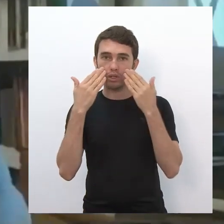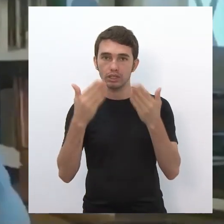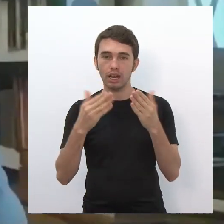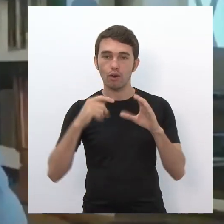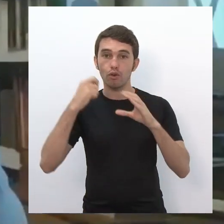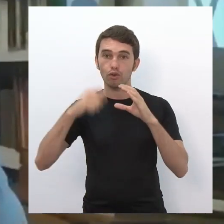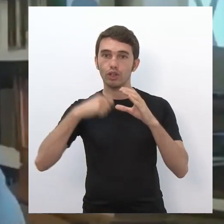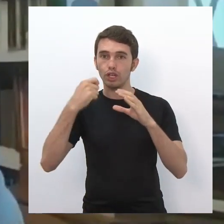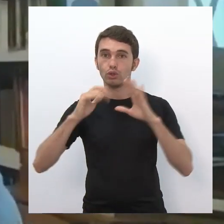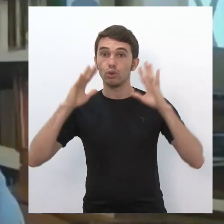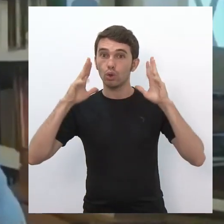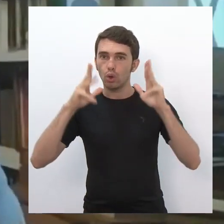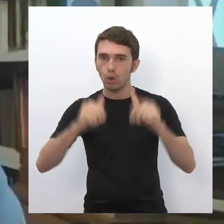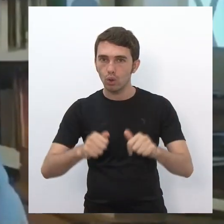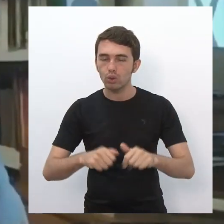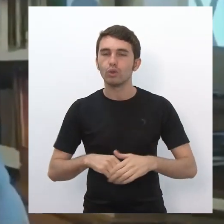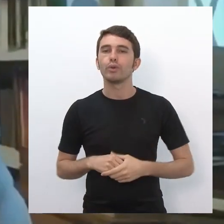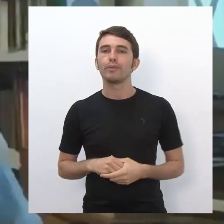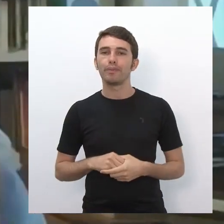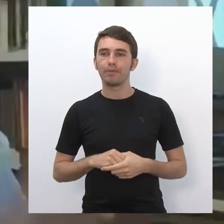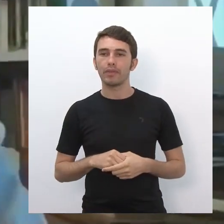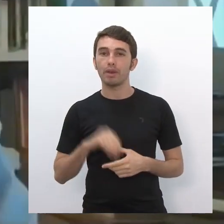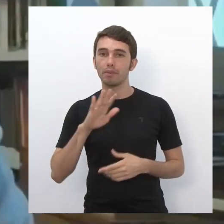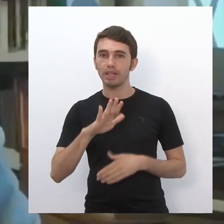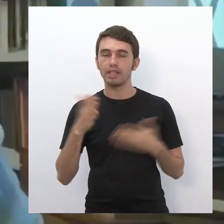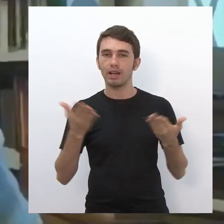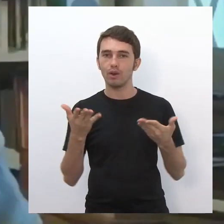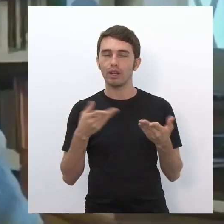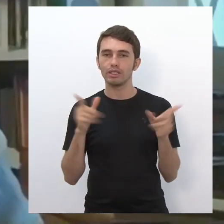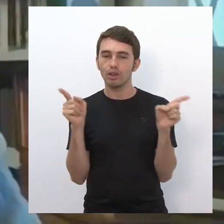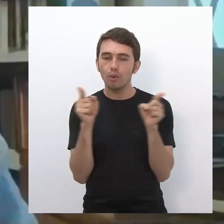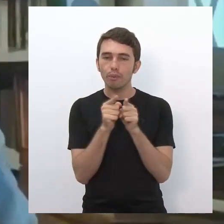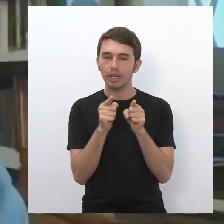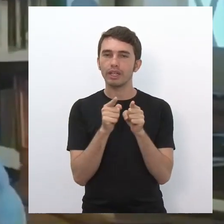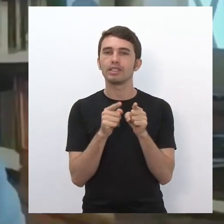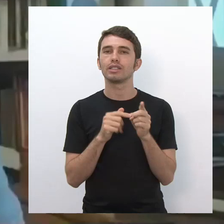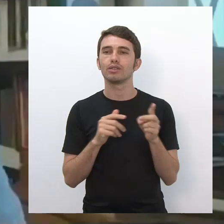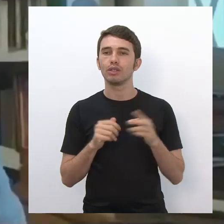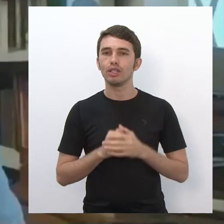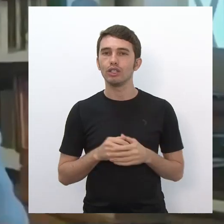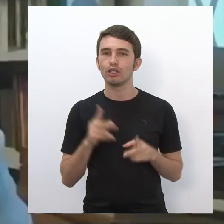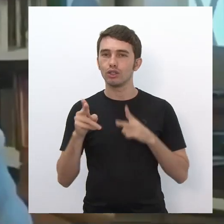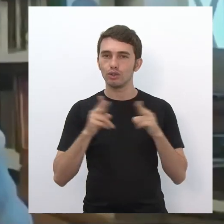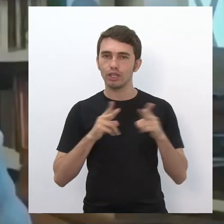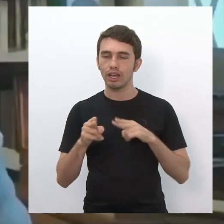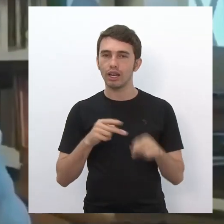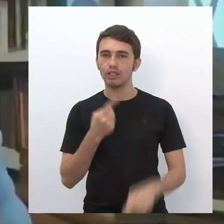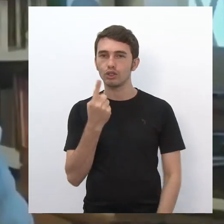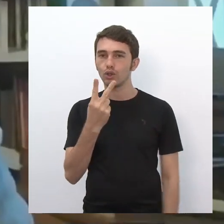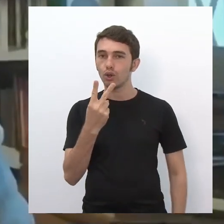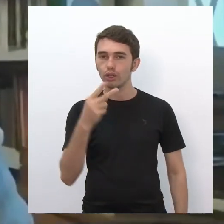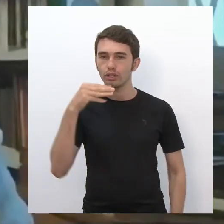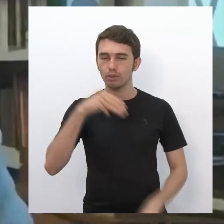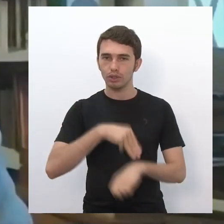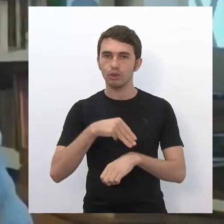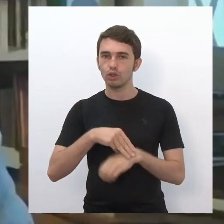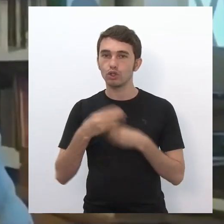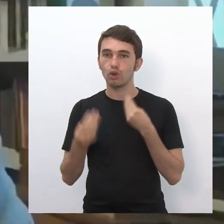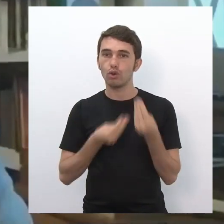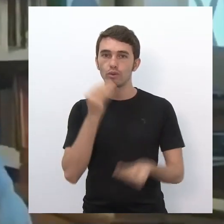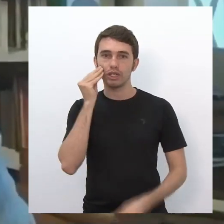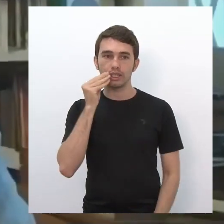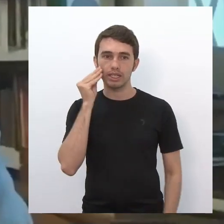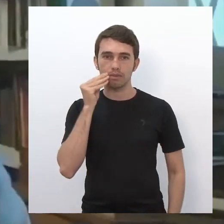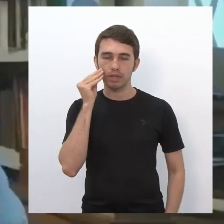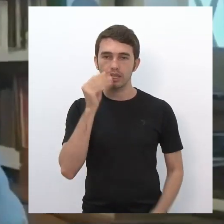vídeo inteiro para vocês, né? Mas quero apresentar esse trailerzinho de 2 minutos do que foi essa experiência